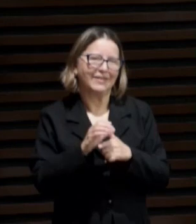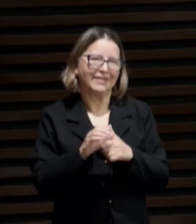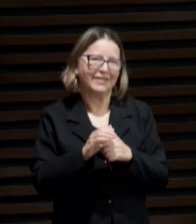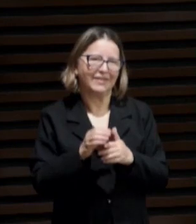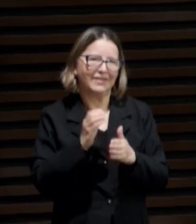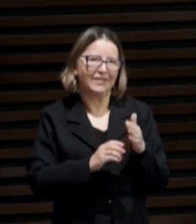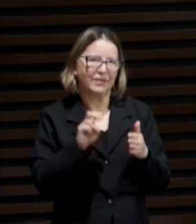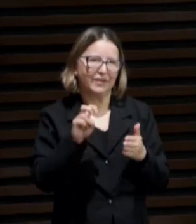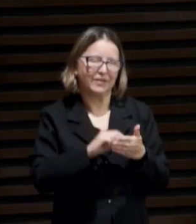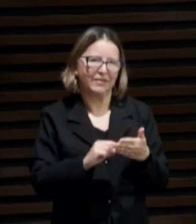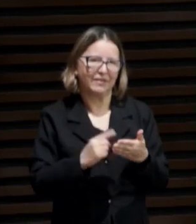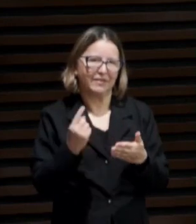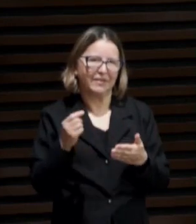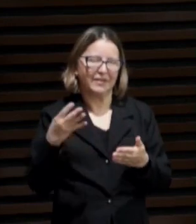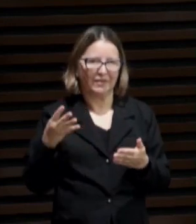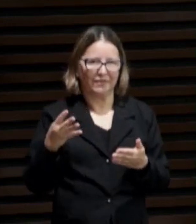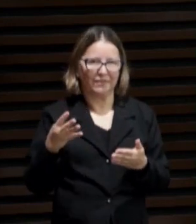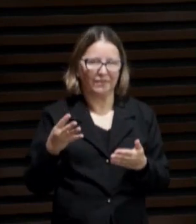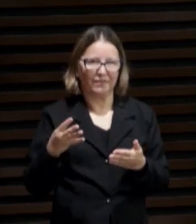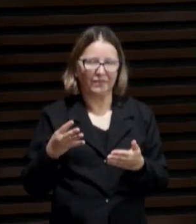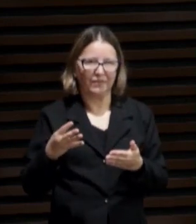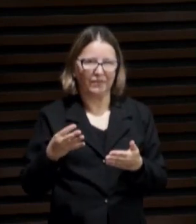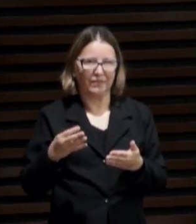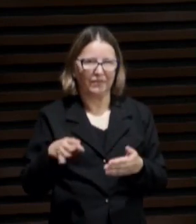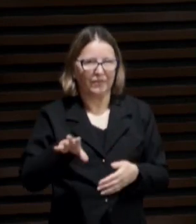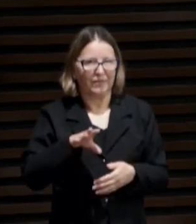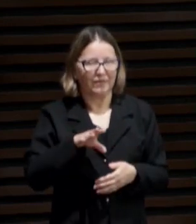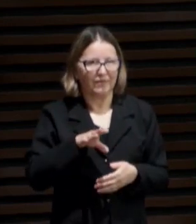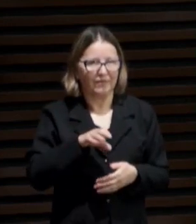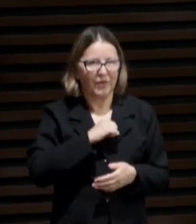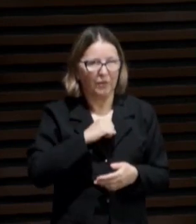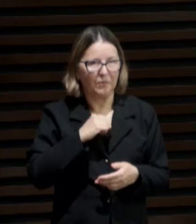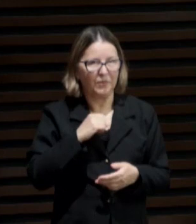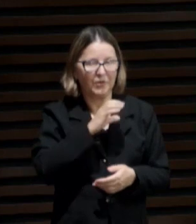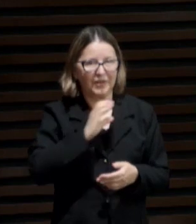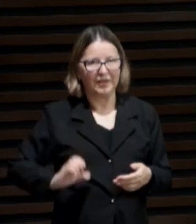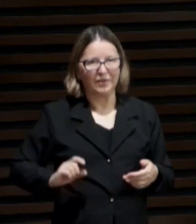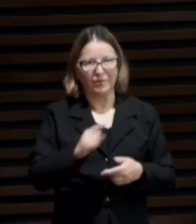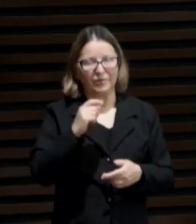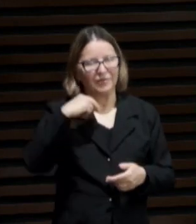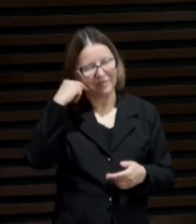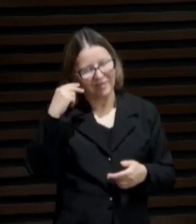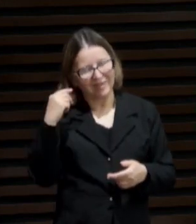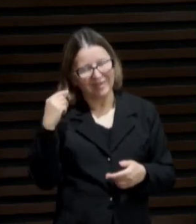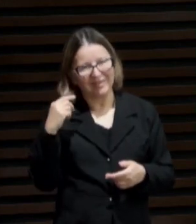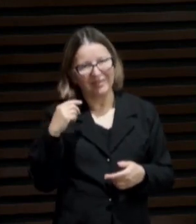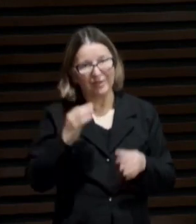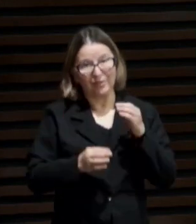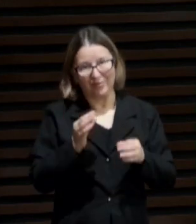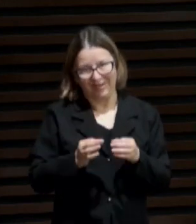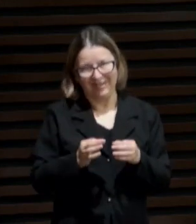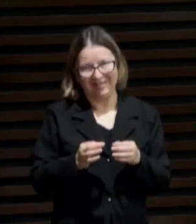5,14. Pois o amor de Cristo nos constrange, julgando nós assim, se um morreu por todos, logo todos